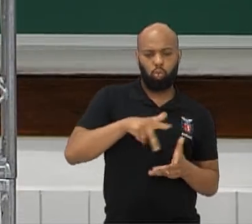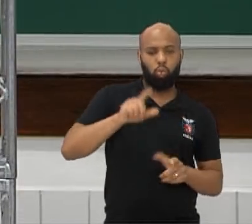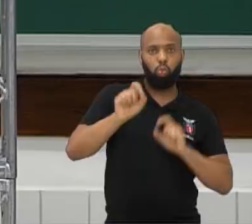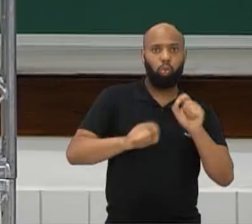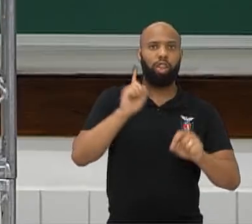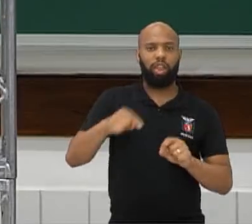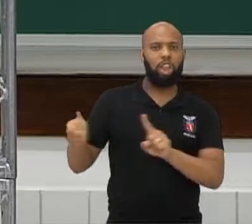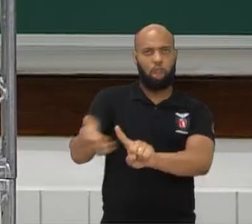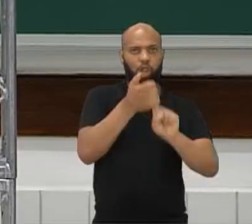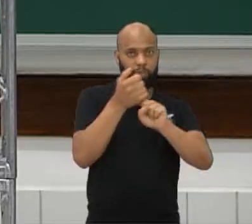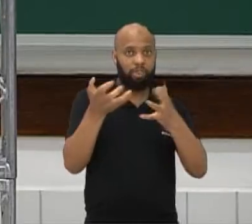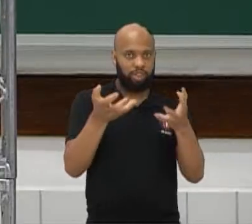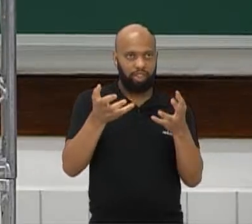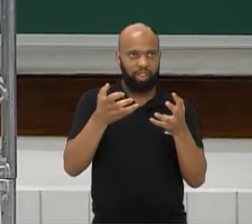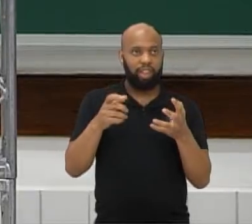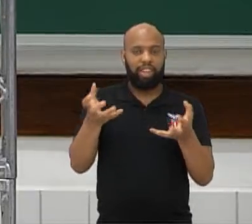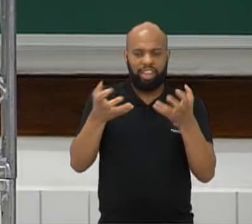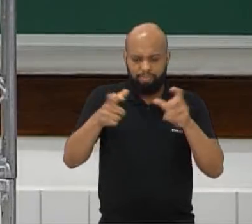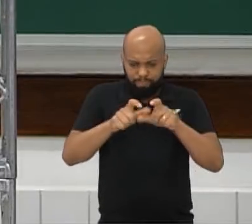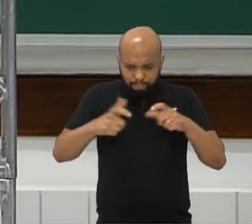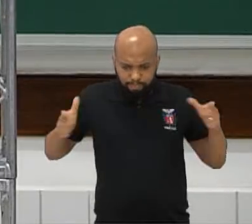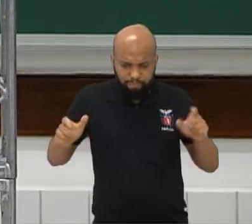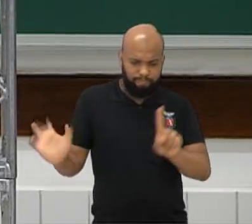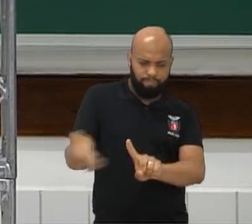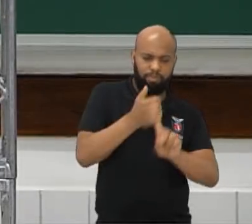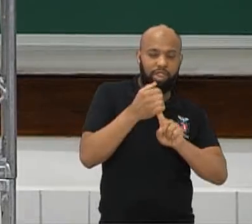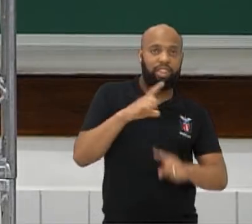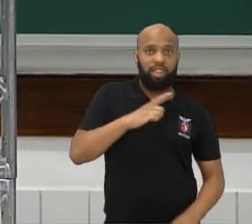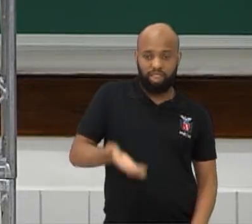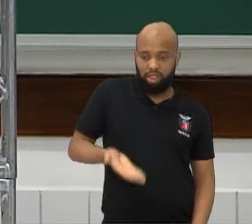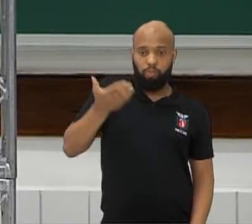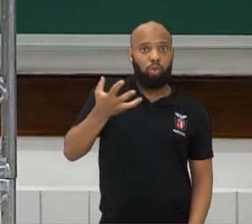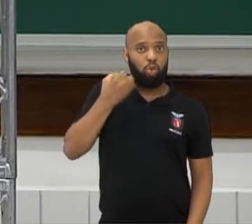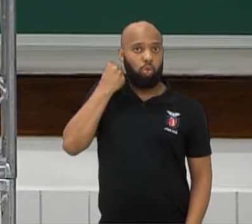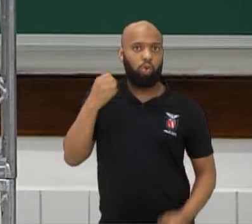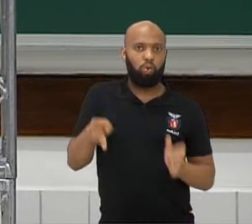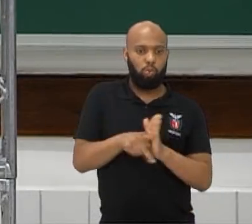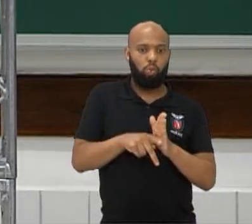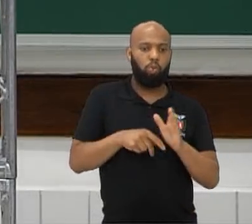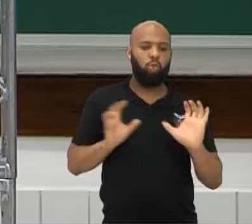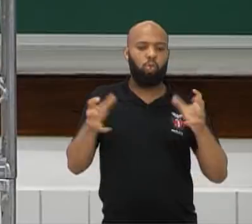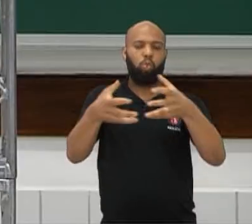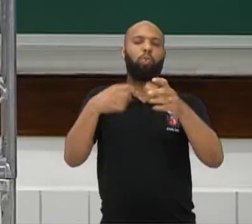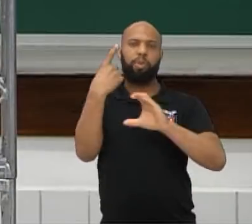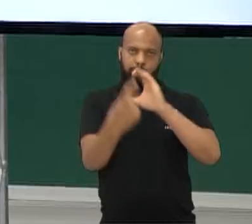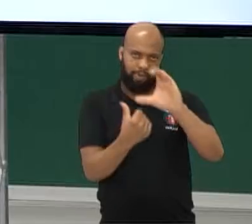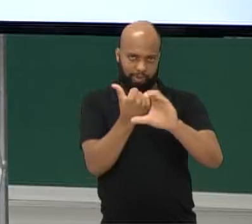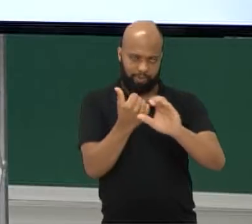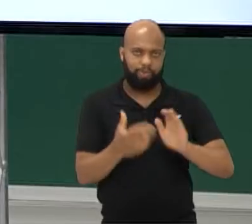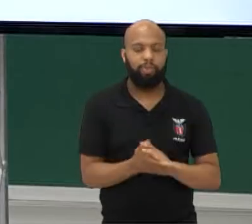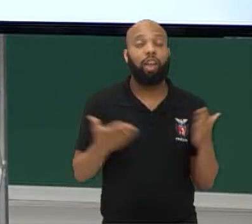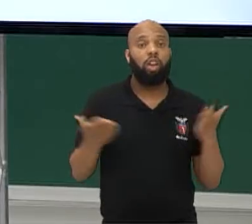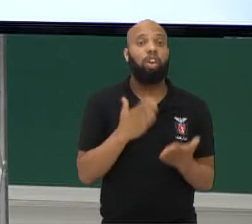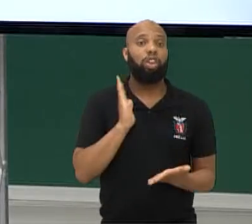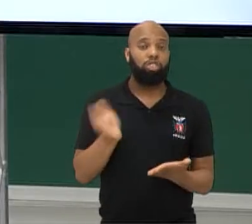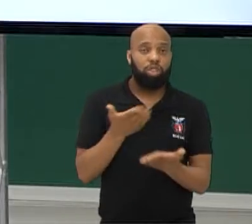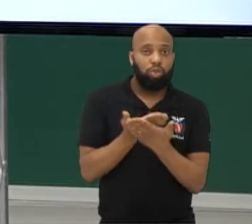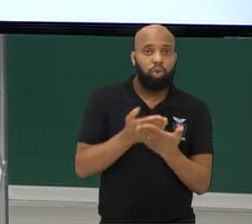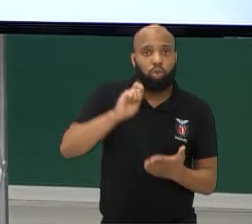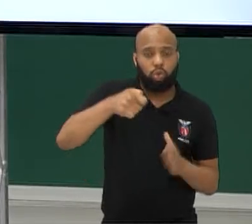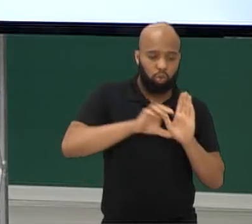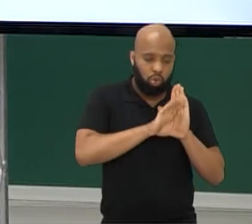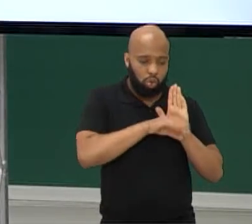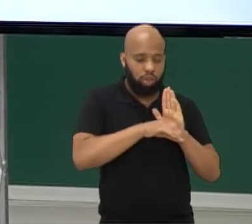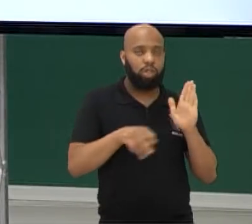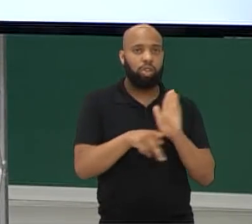Tá? Então, ampliar a sua dominação com base no aumento do lucro dos capitalistas. Então, agora a gente já viu um pouco desse